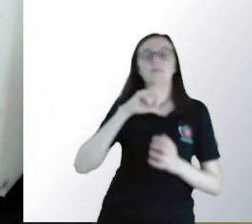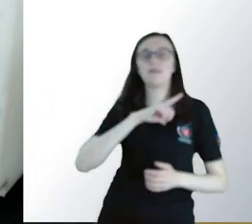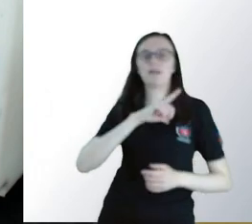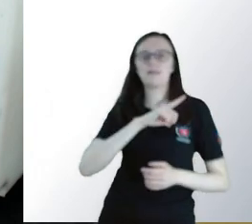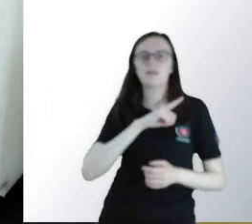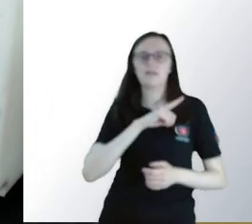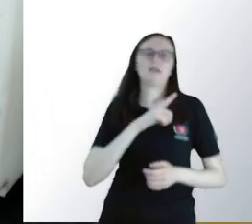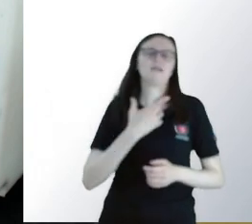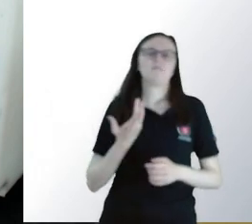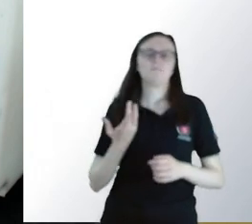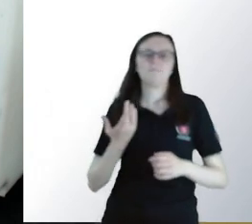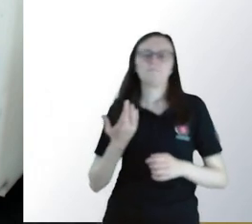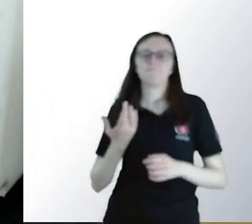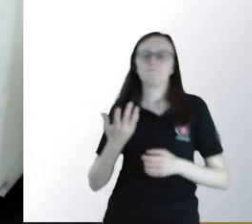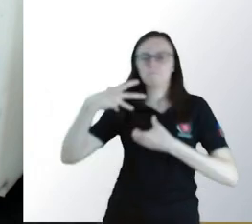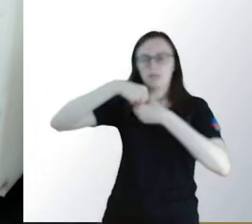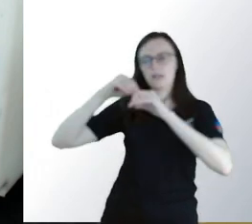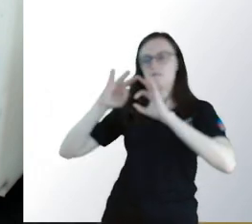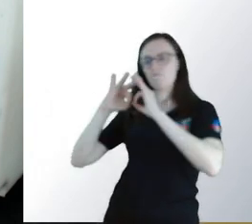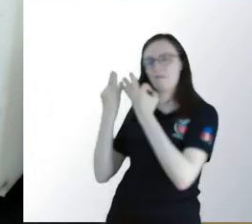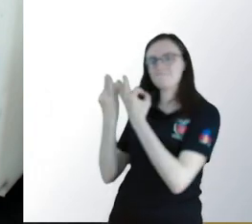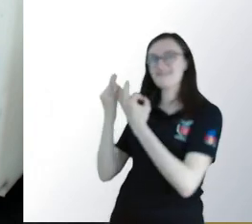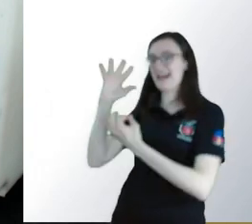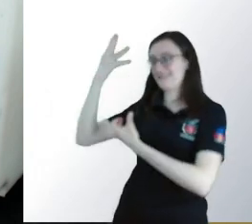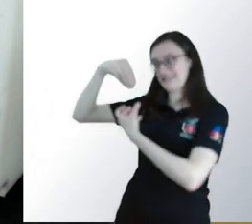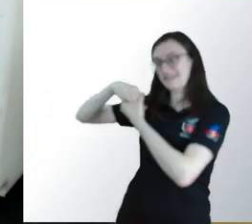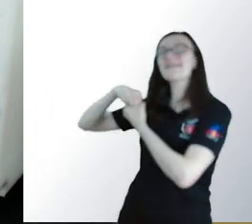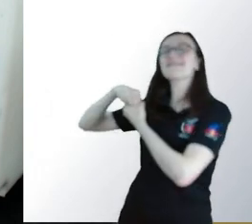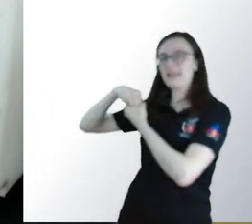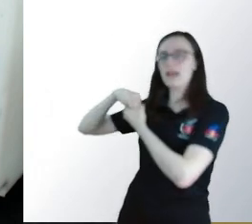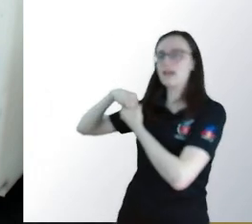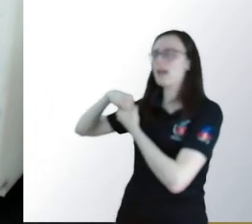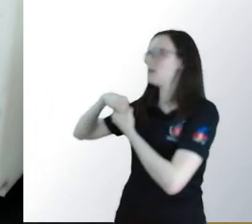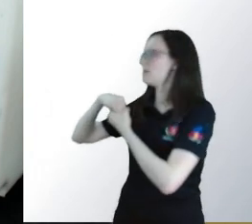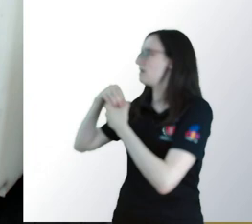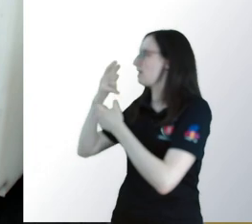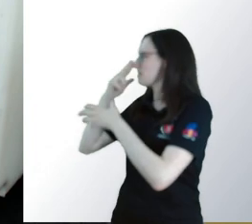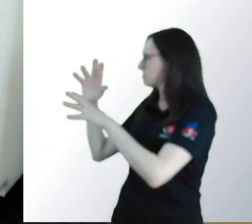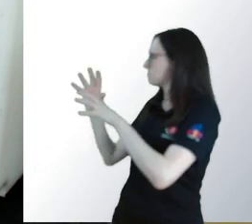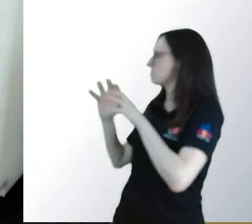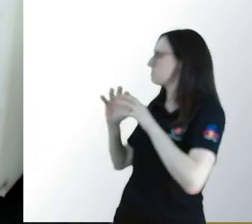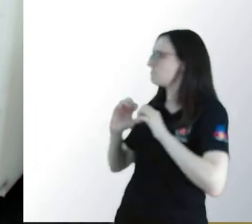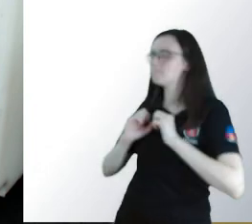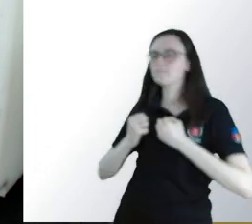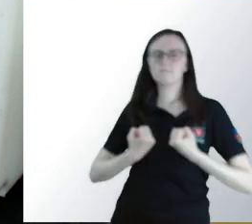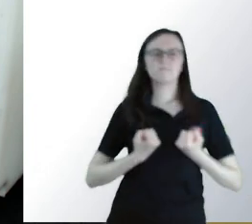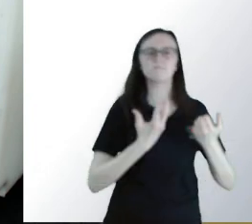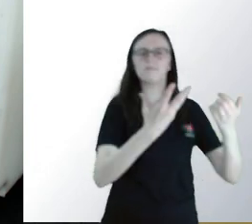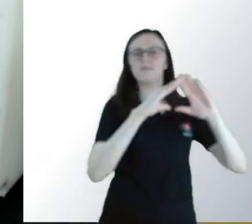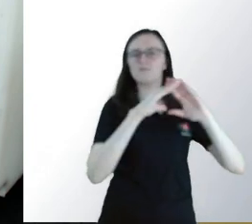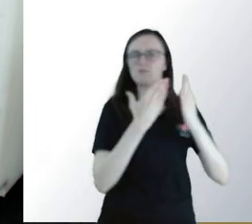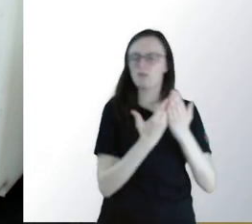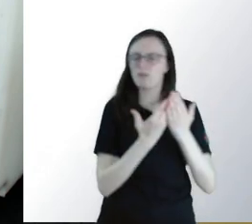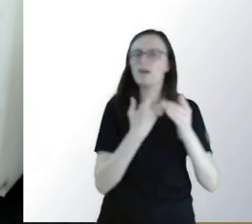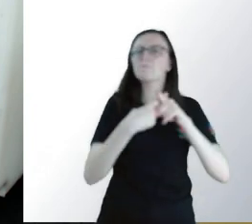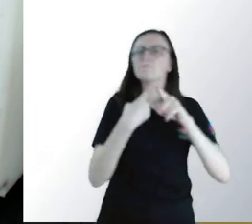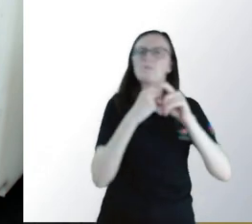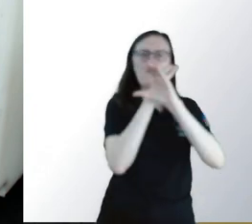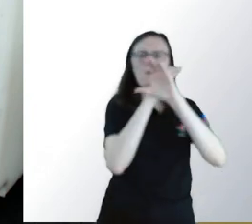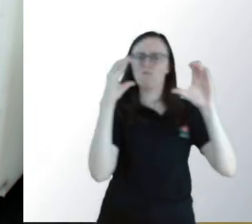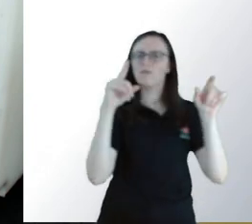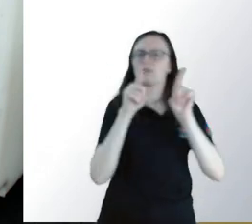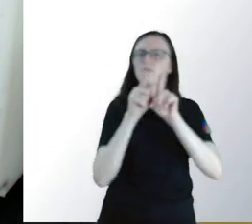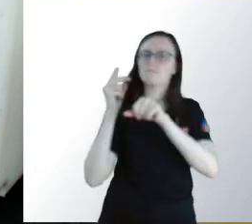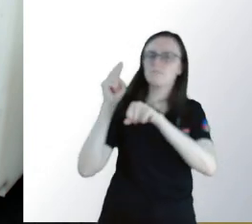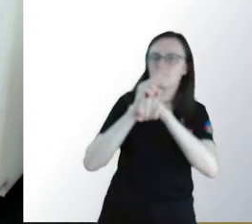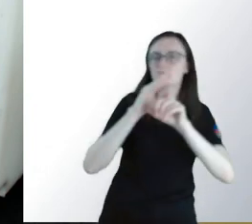dentro do seu seio familiar, ela vai se revelar na escola, porque pela confiança e a